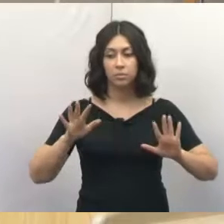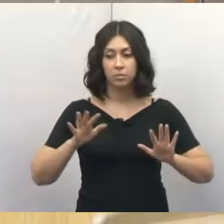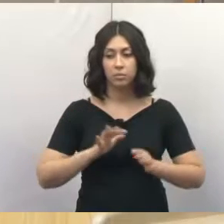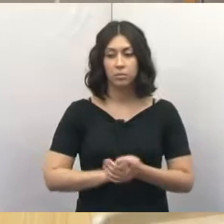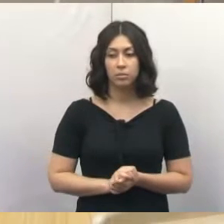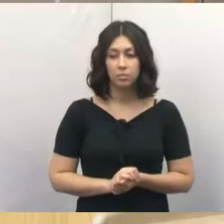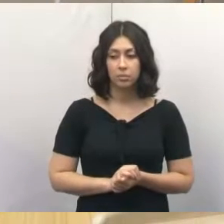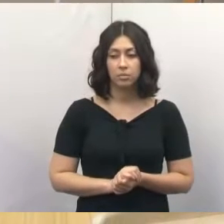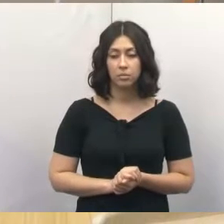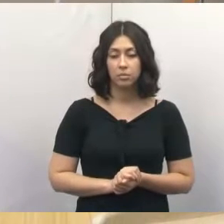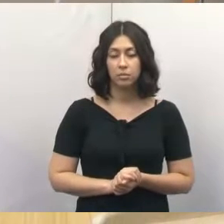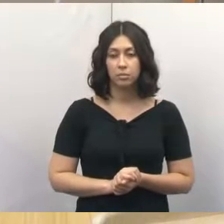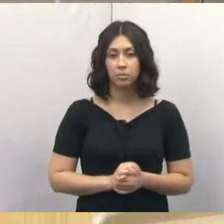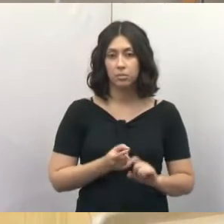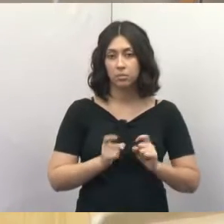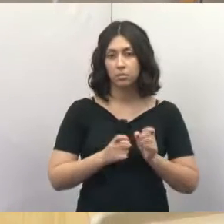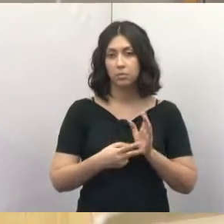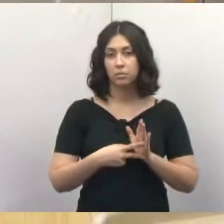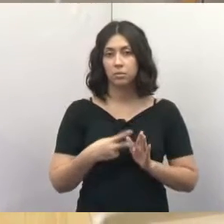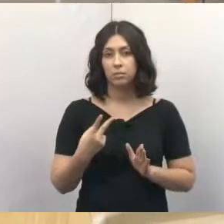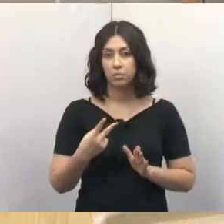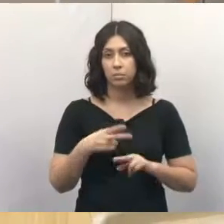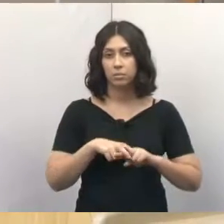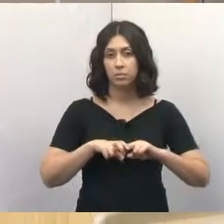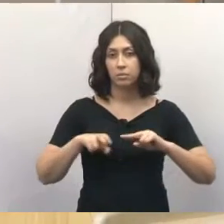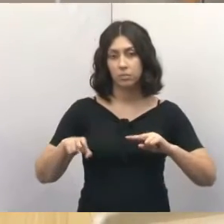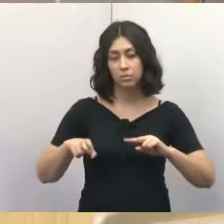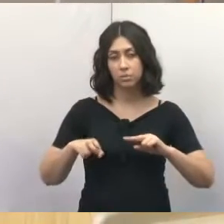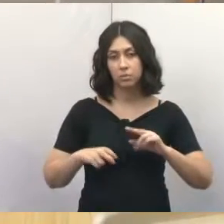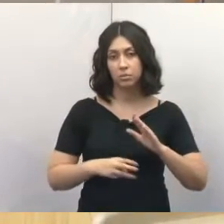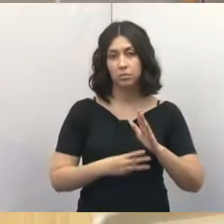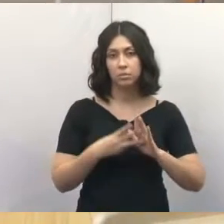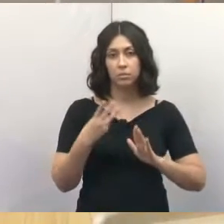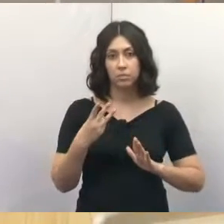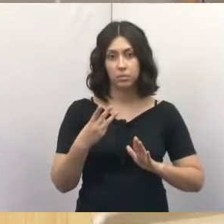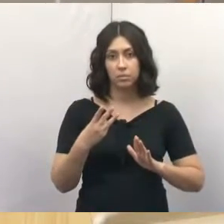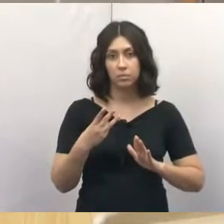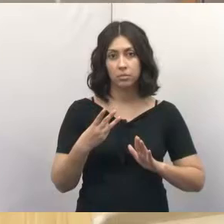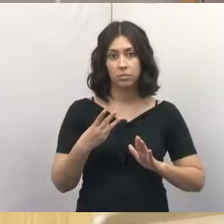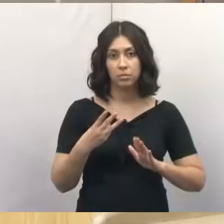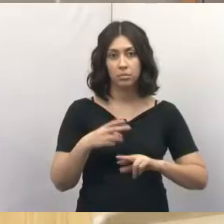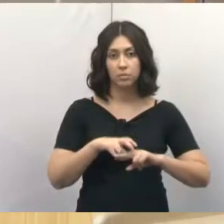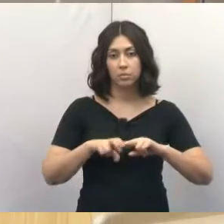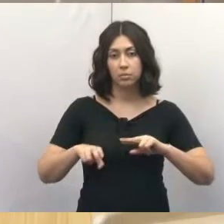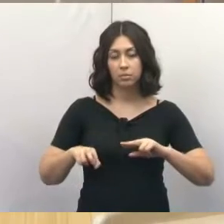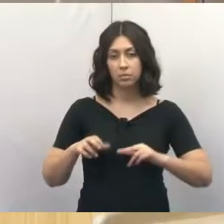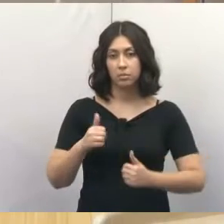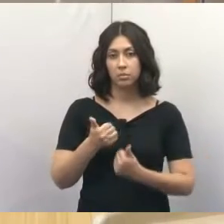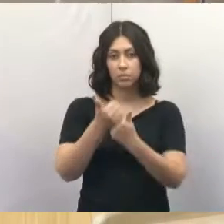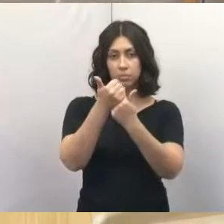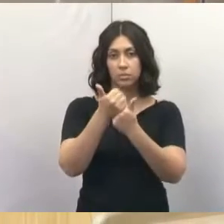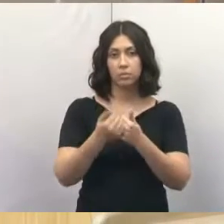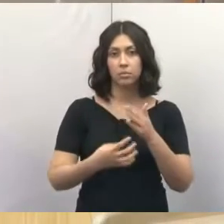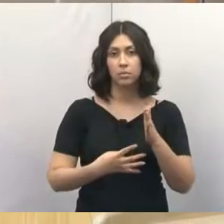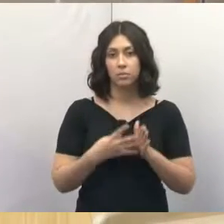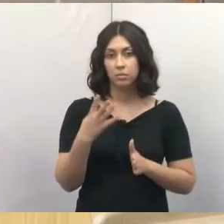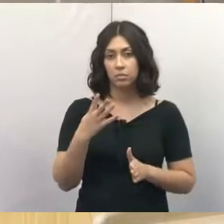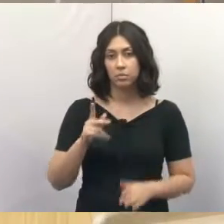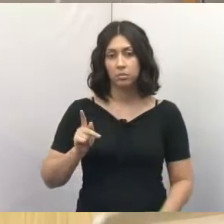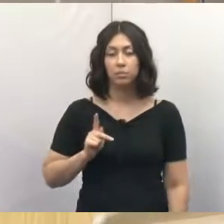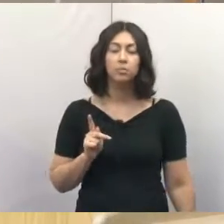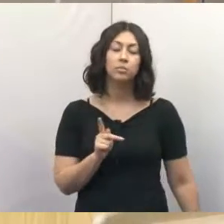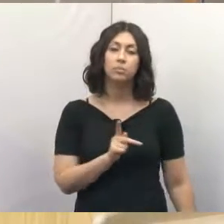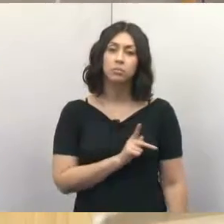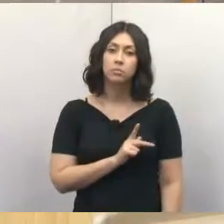preliminares. Seção 2, das eleições da mesa. Seção 3, da renúncia e destituição da mesa, seção 4 do presidente,